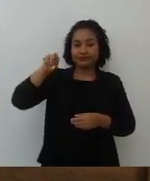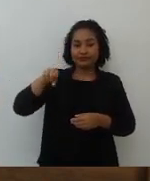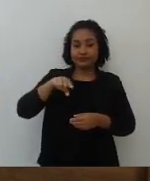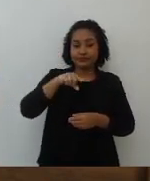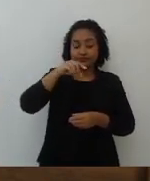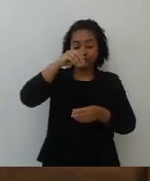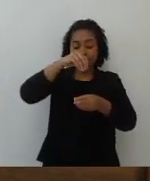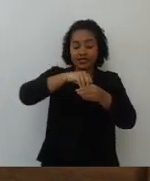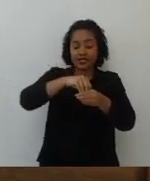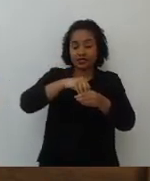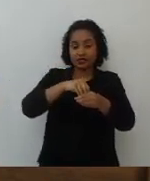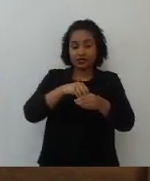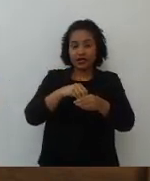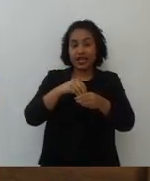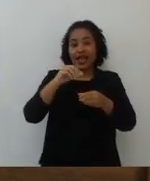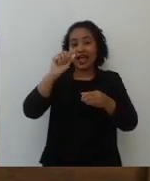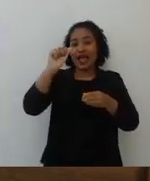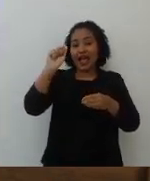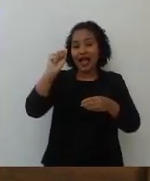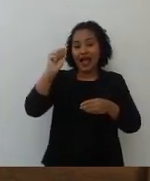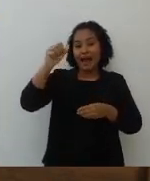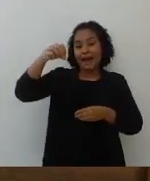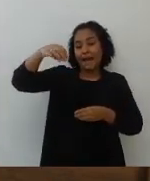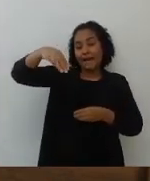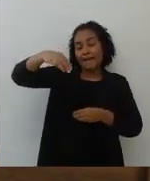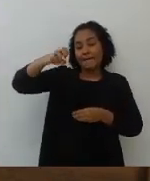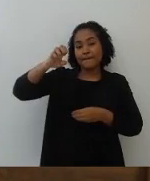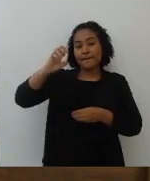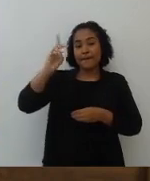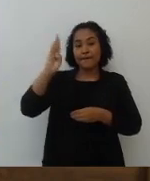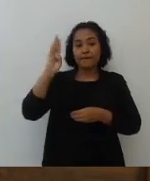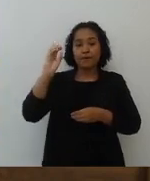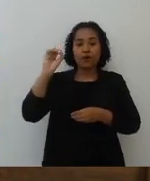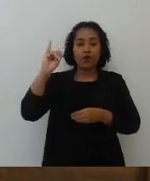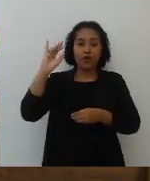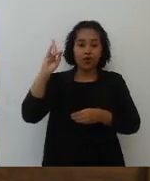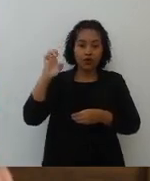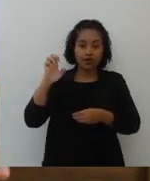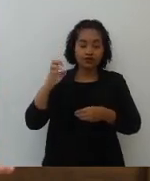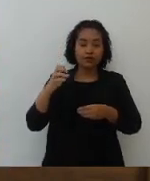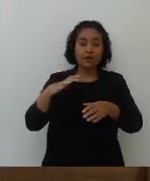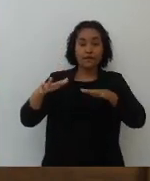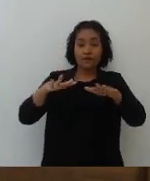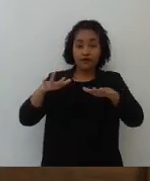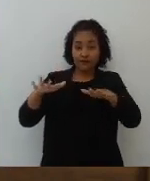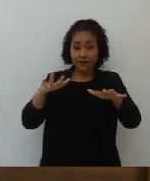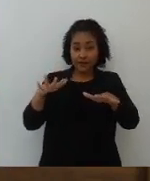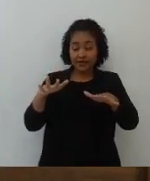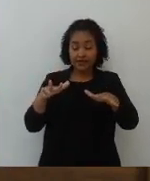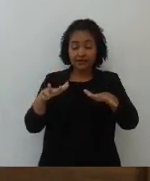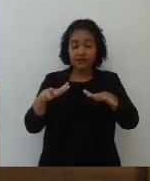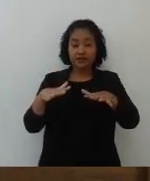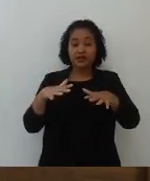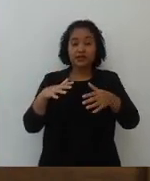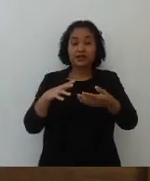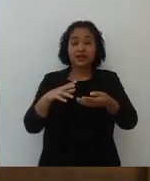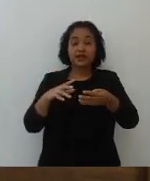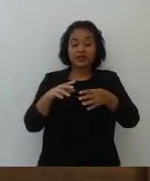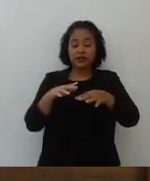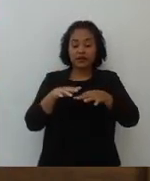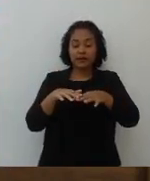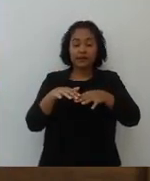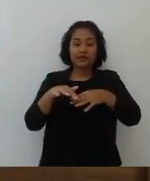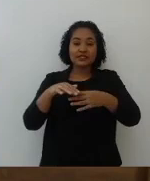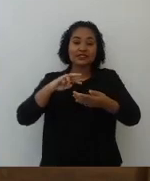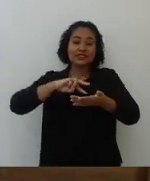E o movimento ameboide associa o quê? O tipo de movimento que a ameba faz, que é a formação de pseudópodos.